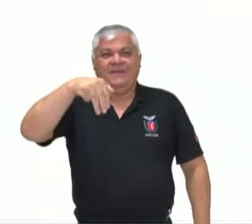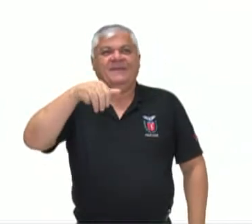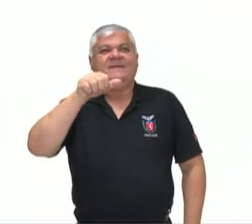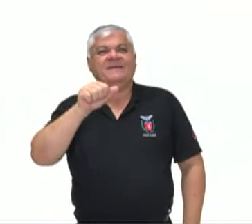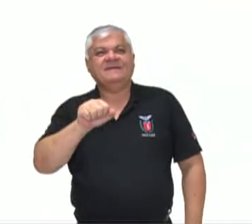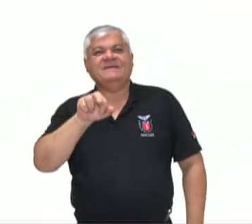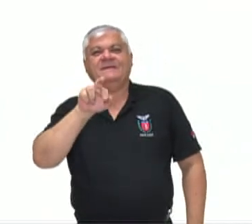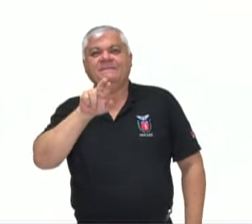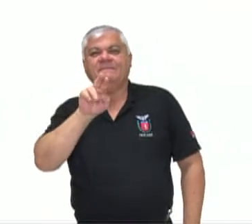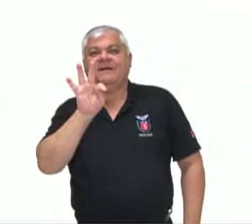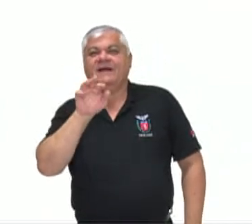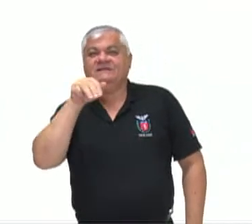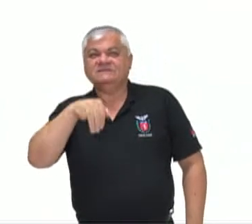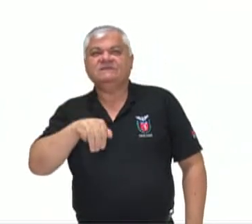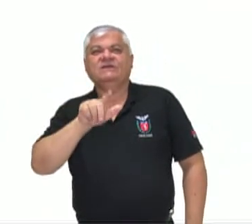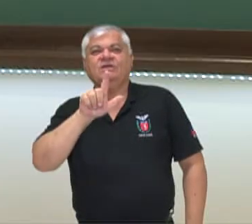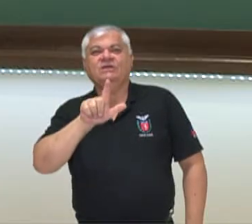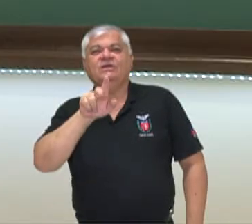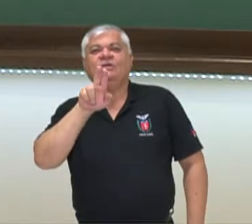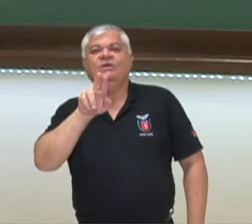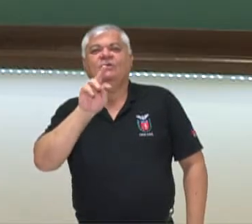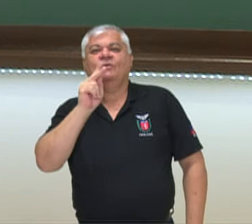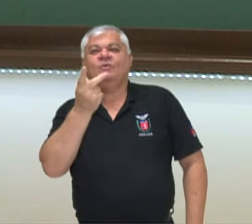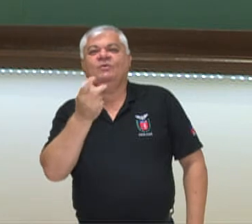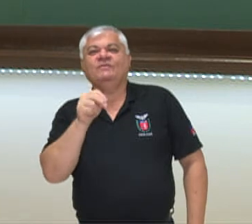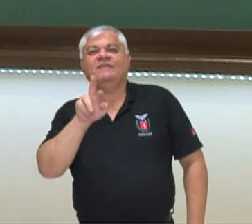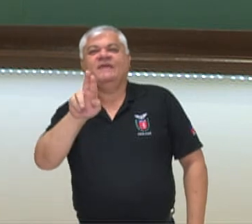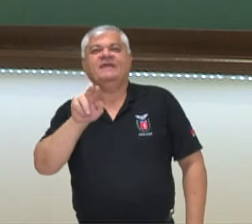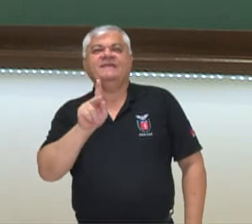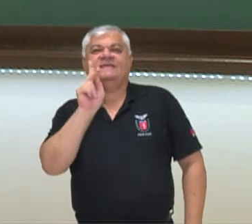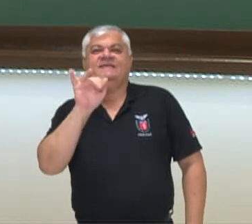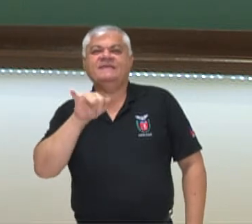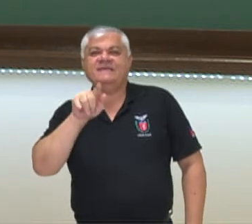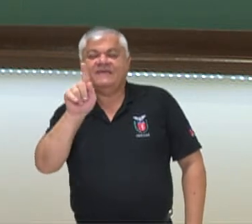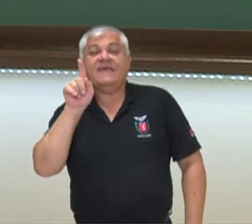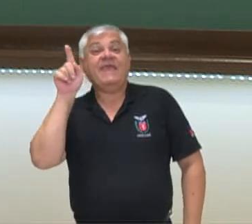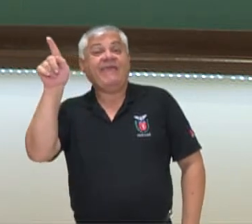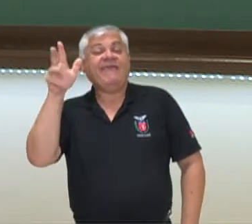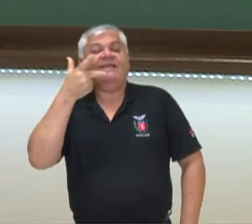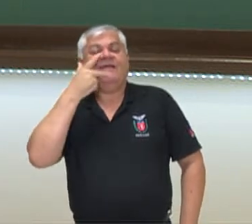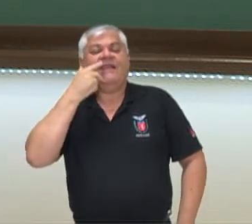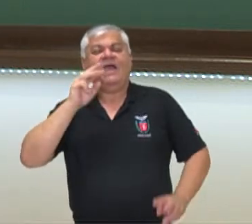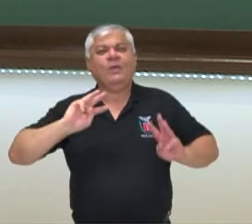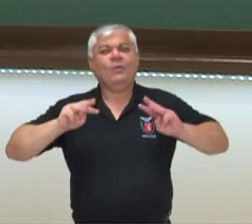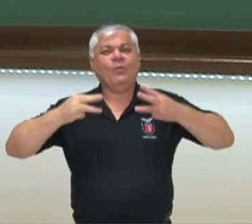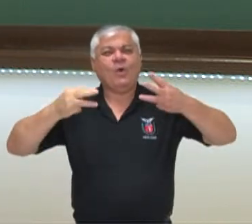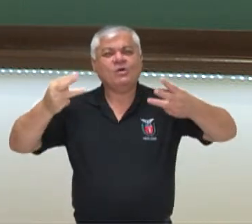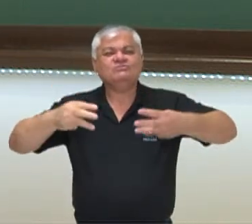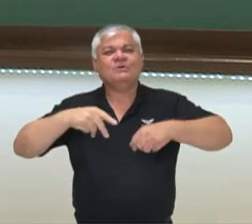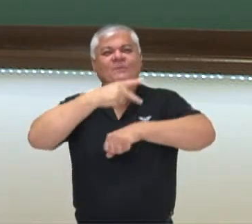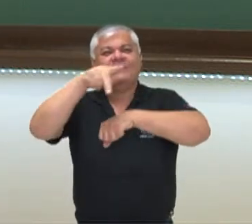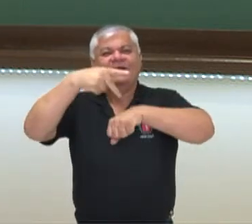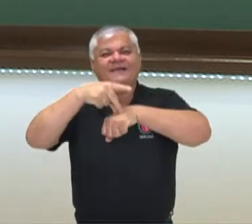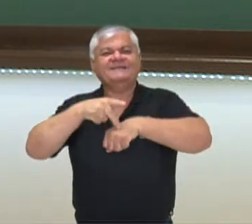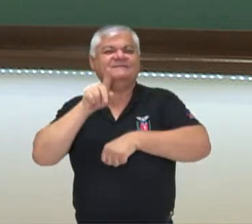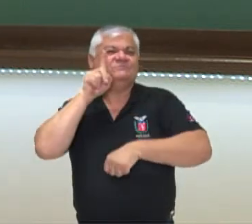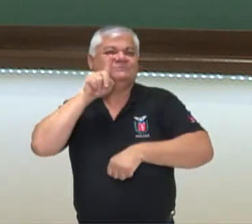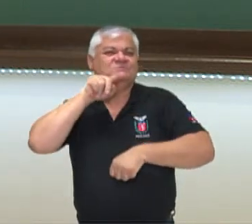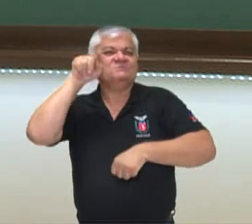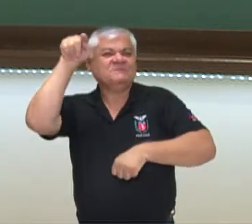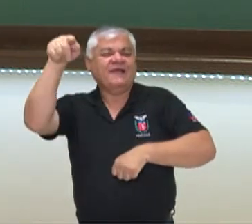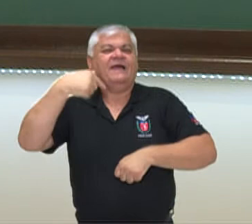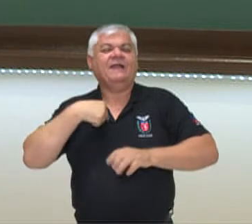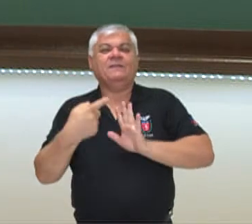discurso em 1963, o Eu Tenho um Sonho, no Memorial Lincoln, em Washington, em que uma multidão para